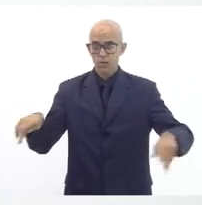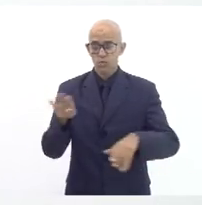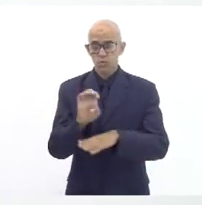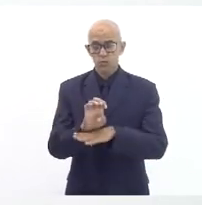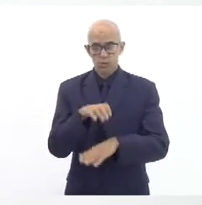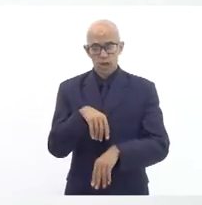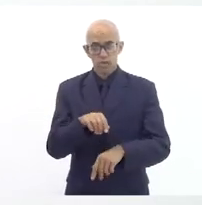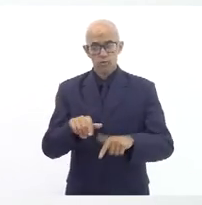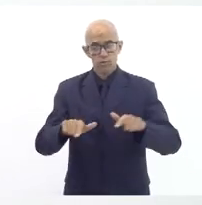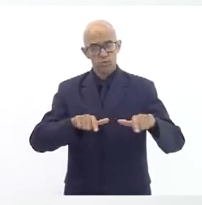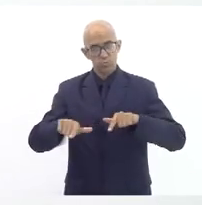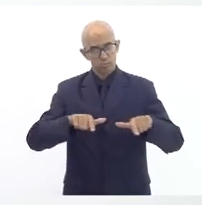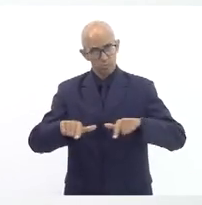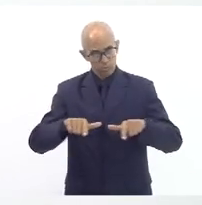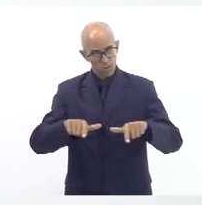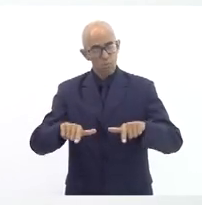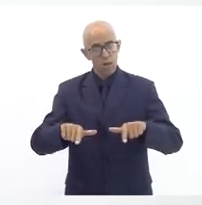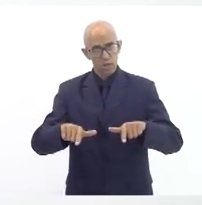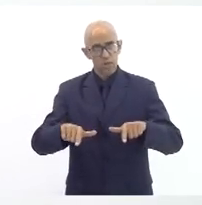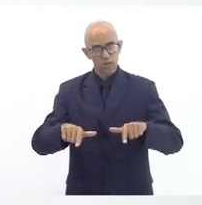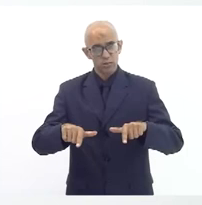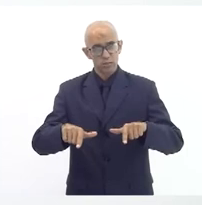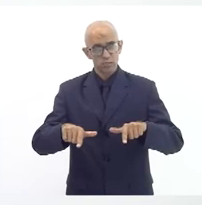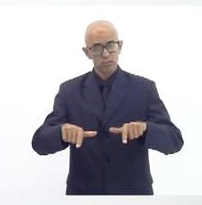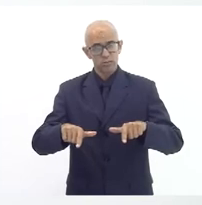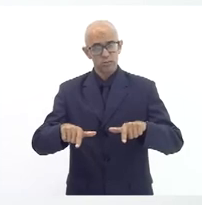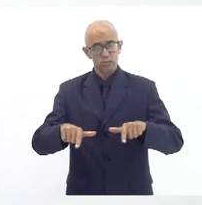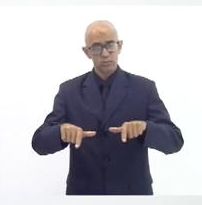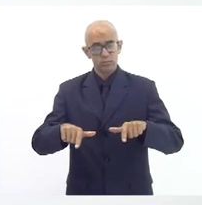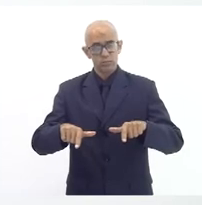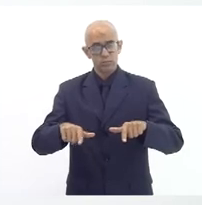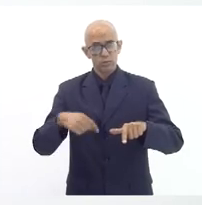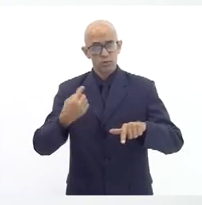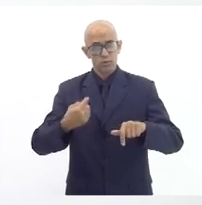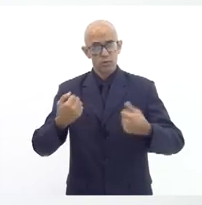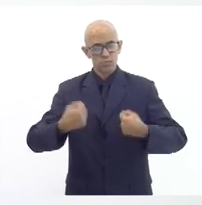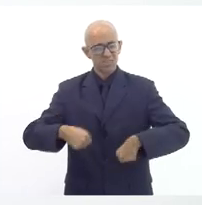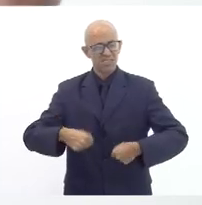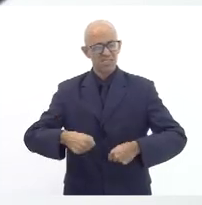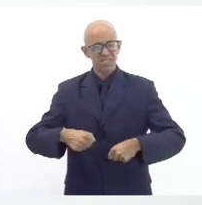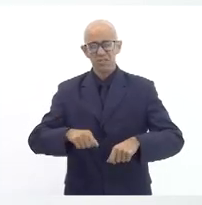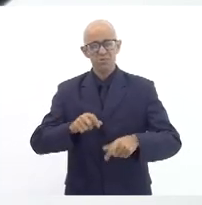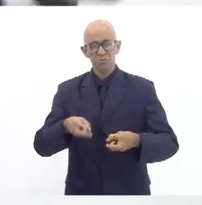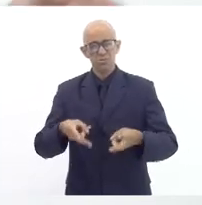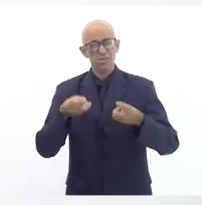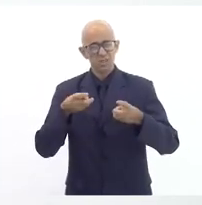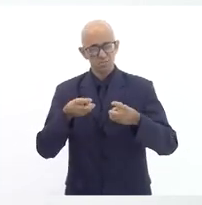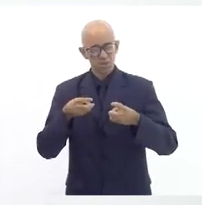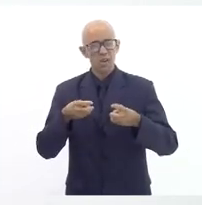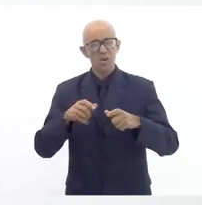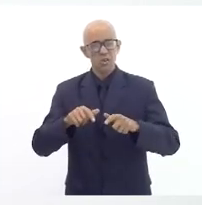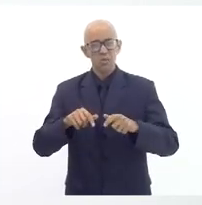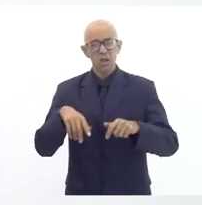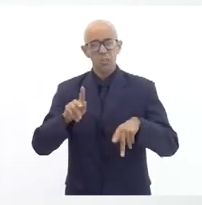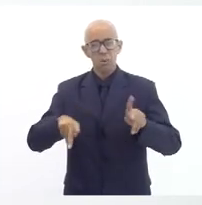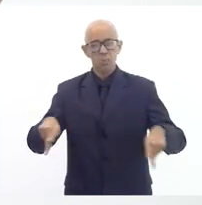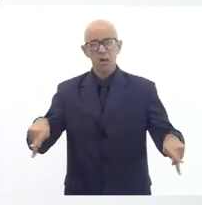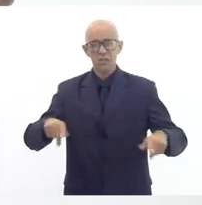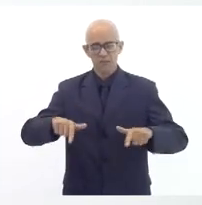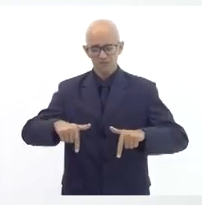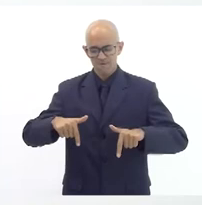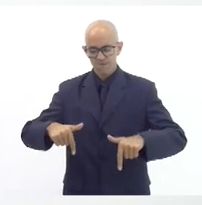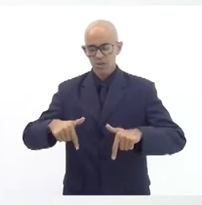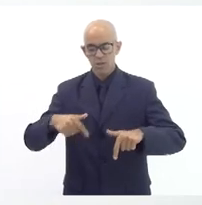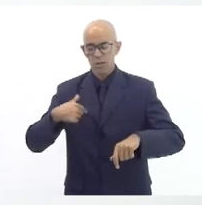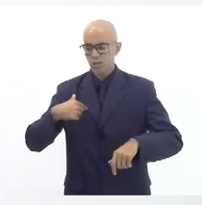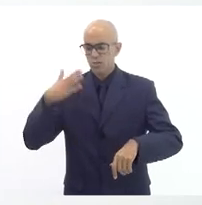ativa, trabalhadora no Estado do Rio de Janeiro, que a gente tenha o que a população enfrenta diariamente. Eu sei que Vossa Excelência não fala da boca